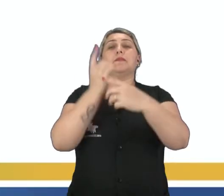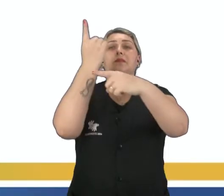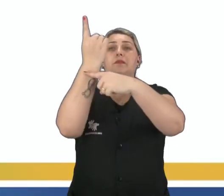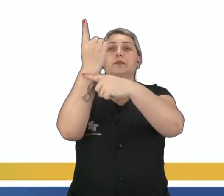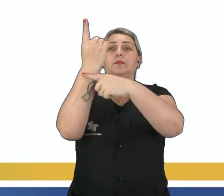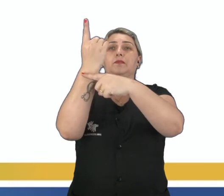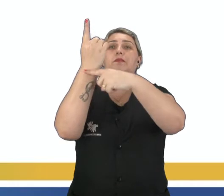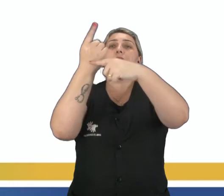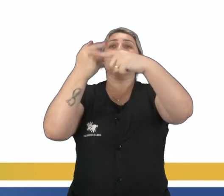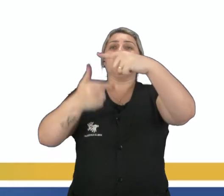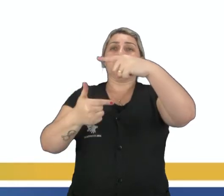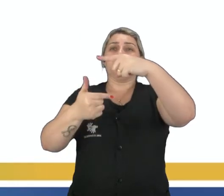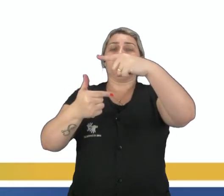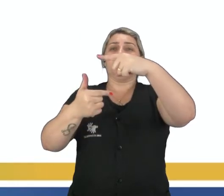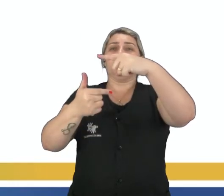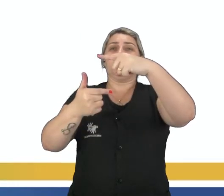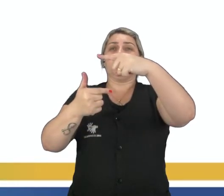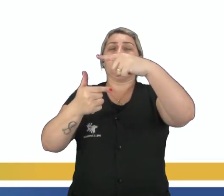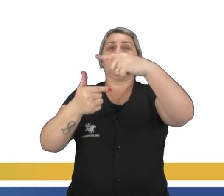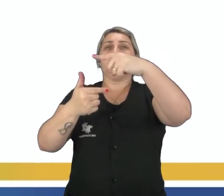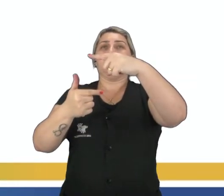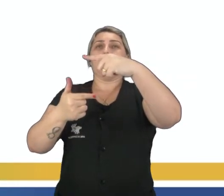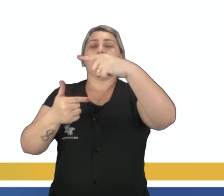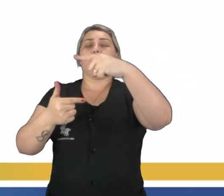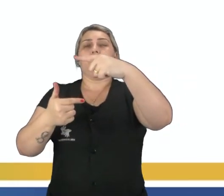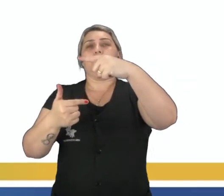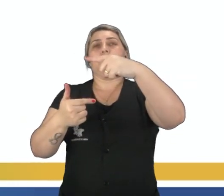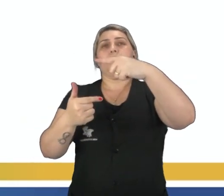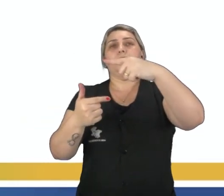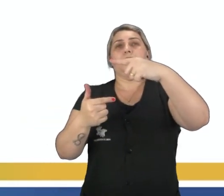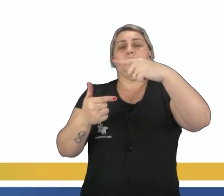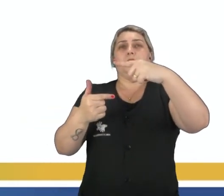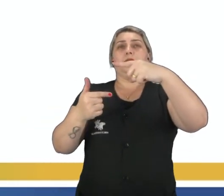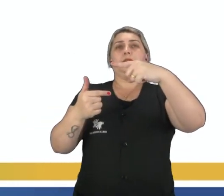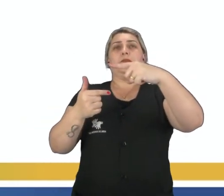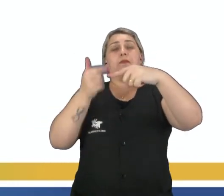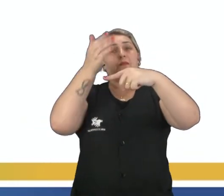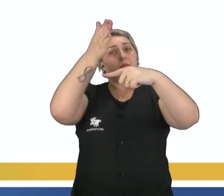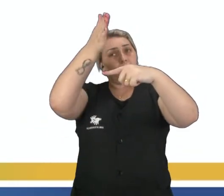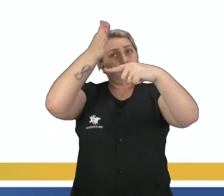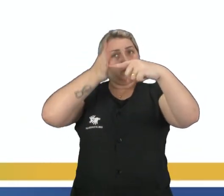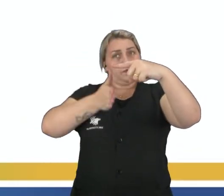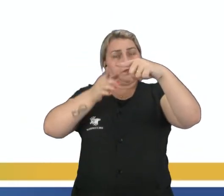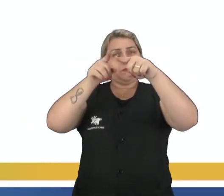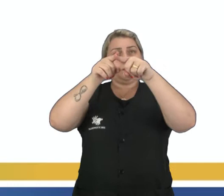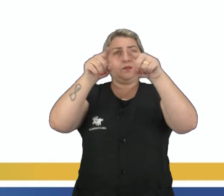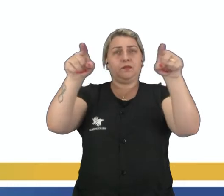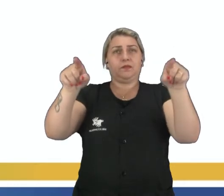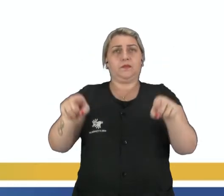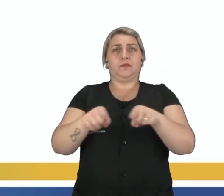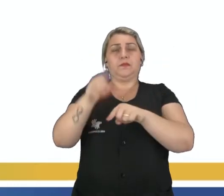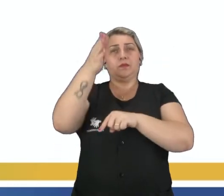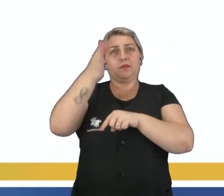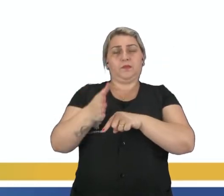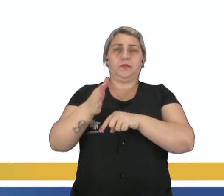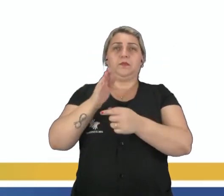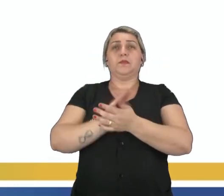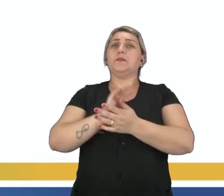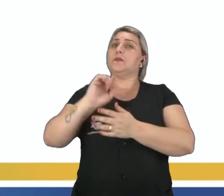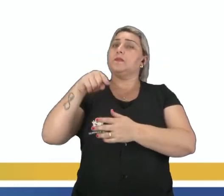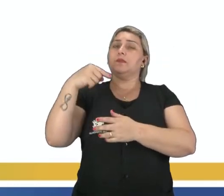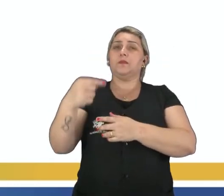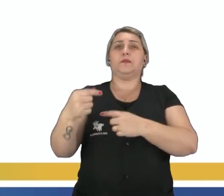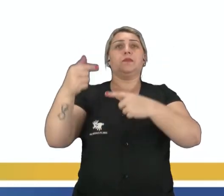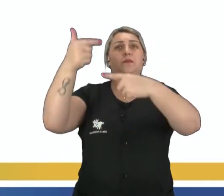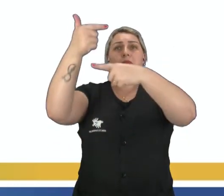tenho a metade, o mesmo tamanho de um retângulo dividido ao meio, então ali eu tenho a representação de um meio. E